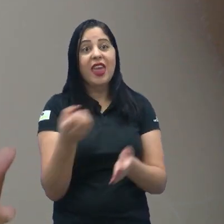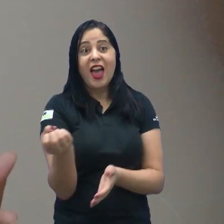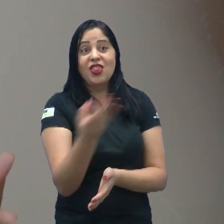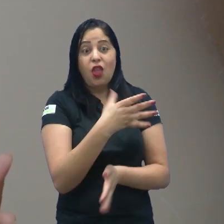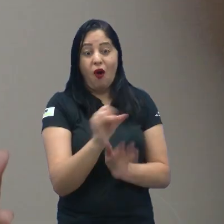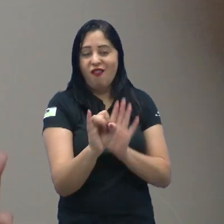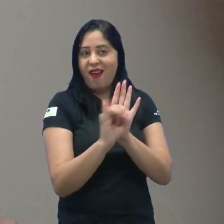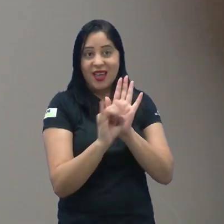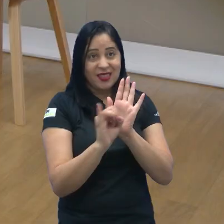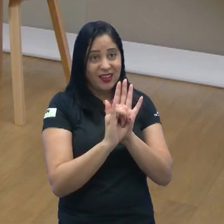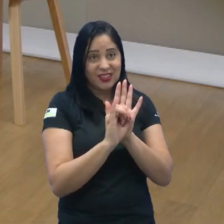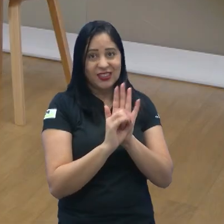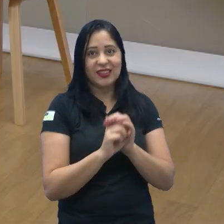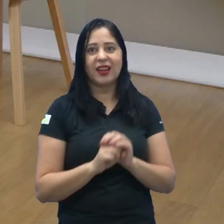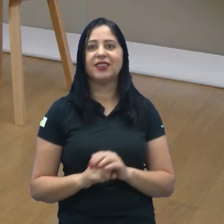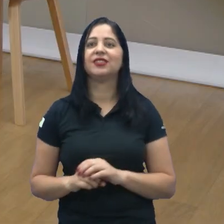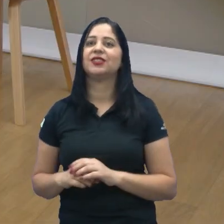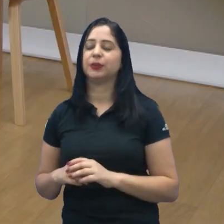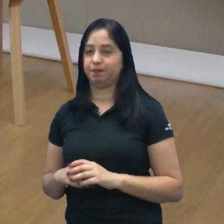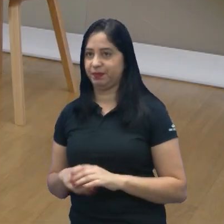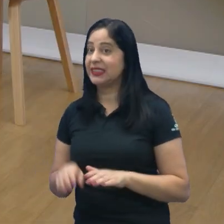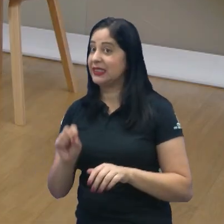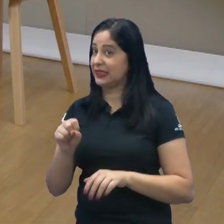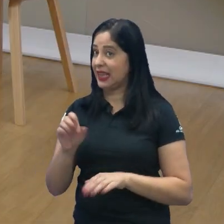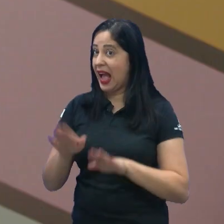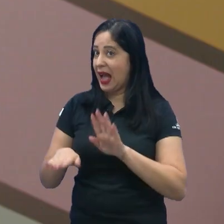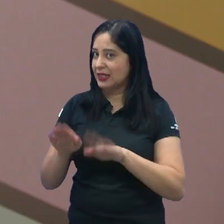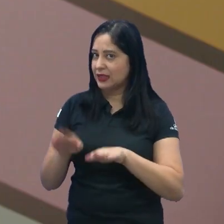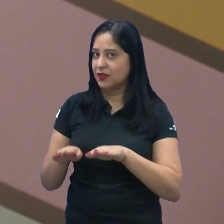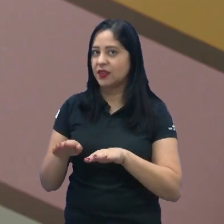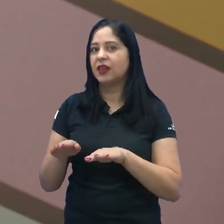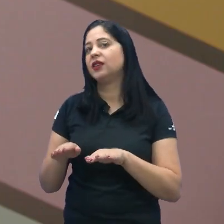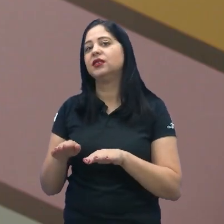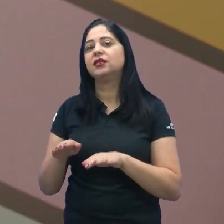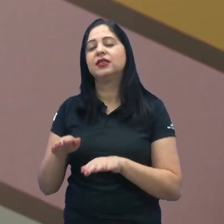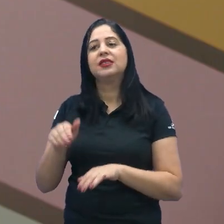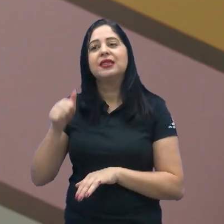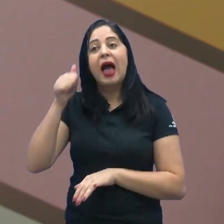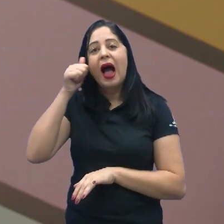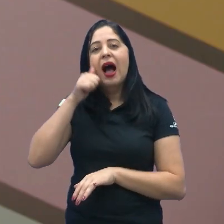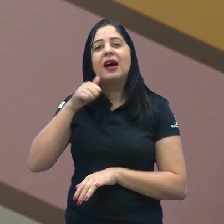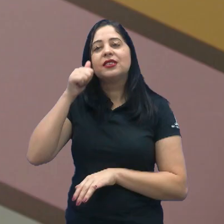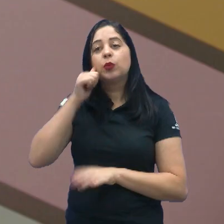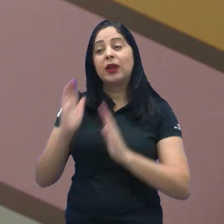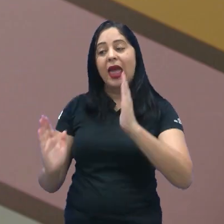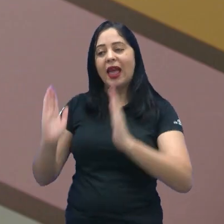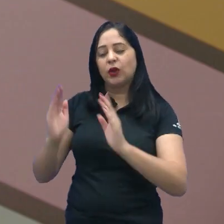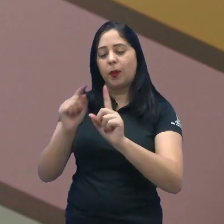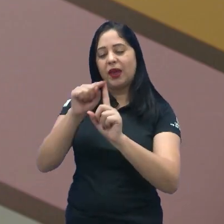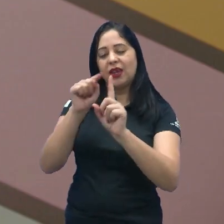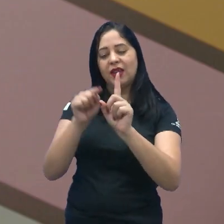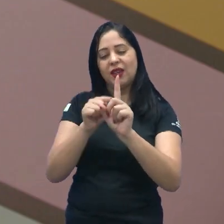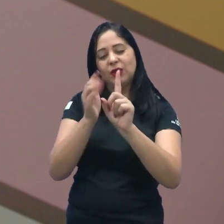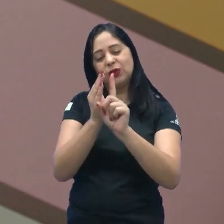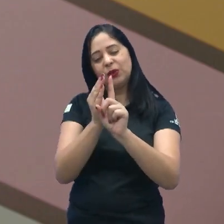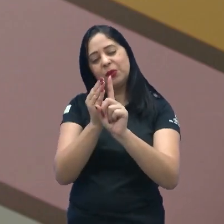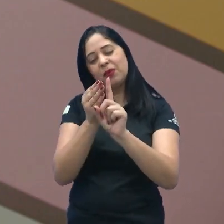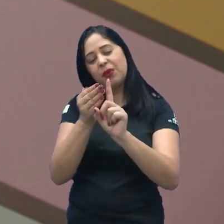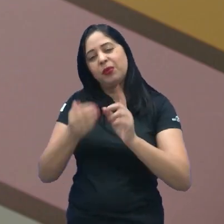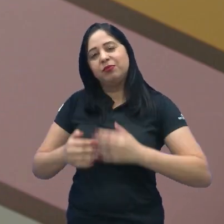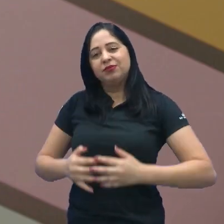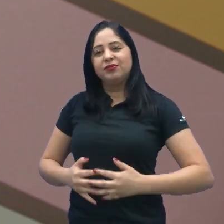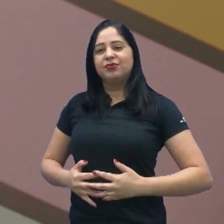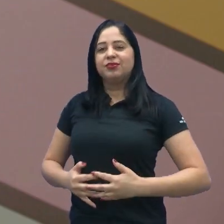nova identidade? Exatamente. Às vezes as mulheres, né, ao longo da gestação, até gosto muito de falar sobre o